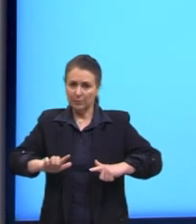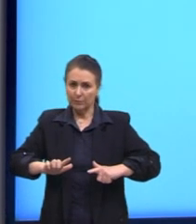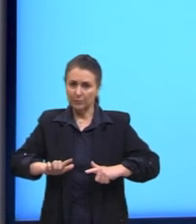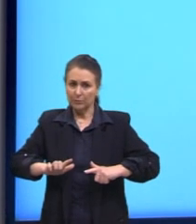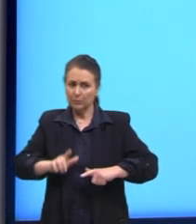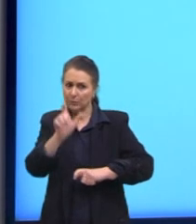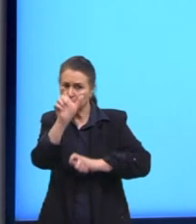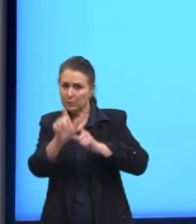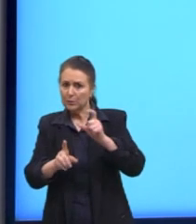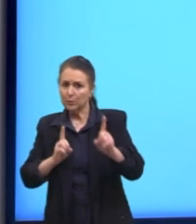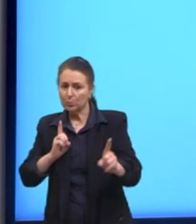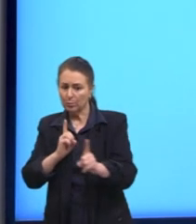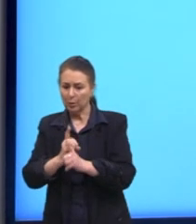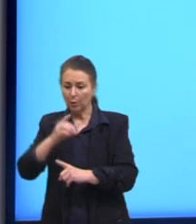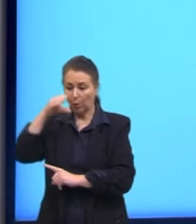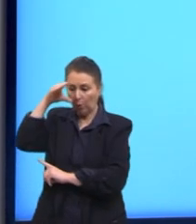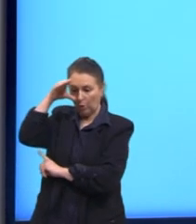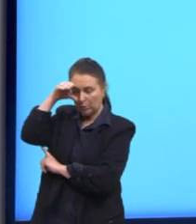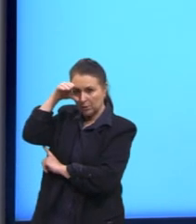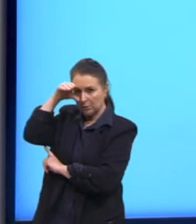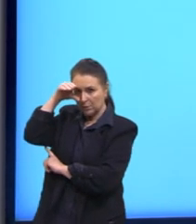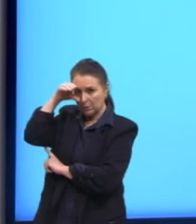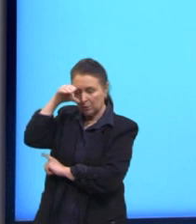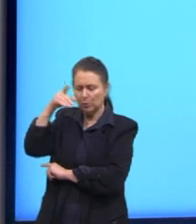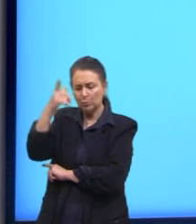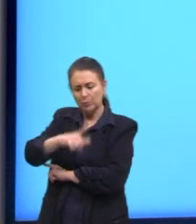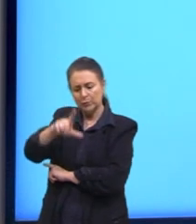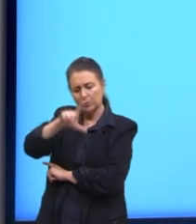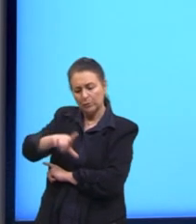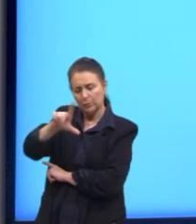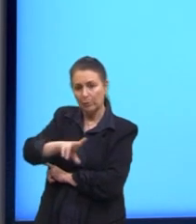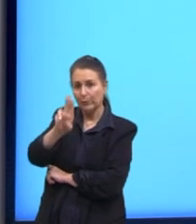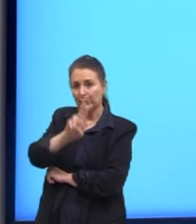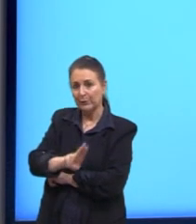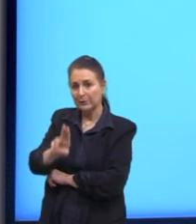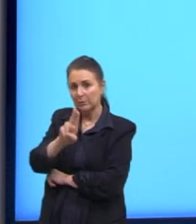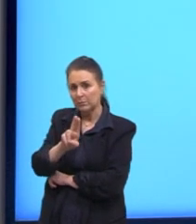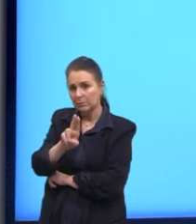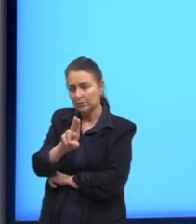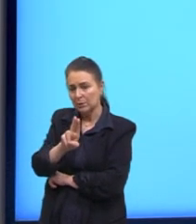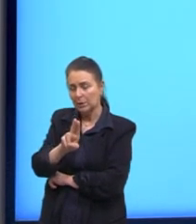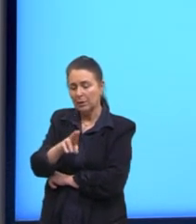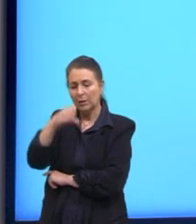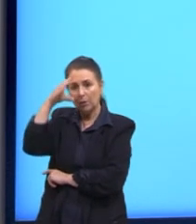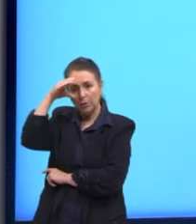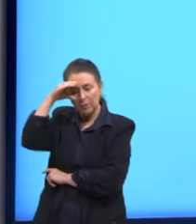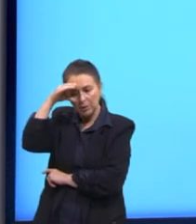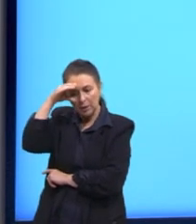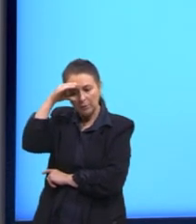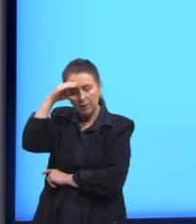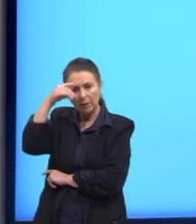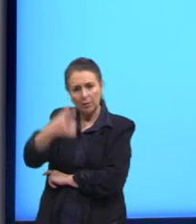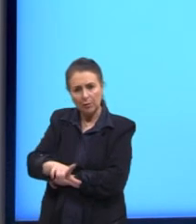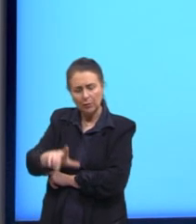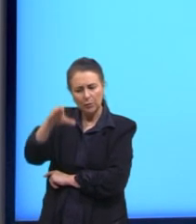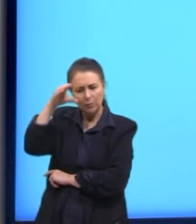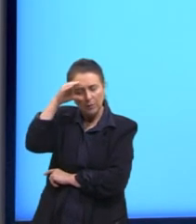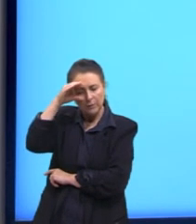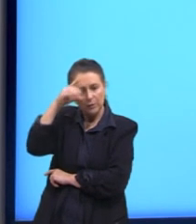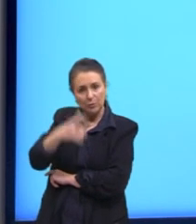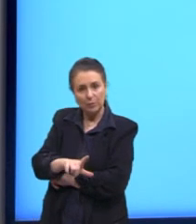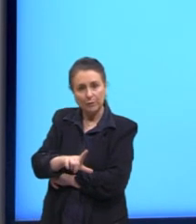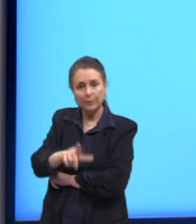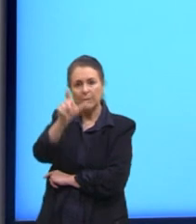descobriram isso pela observação e pela repetição, né? Então, se observa e se repete. As pessoas passaram